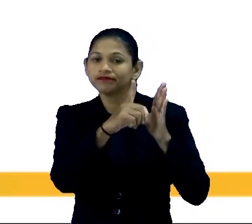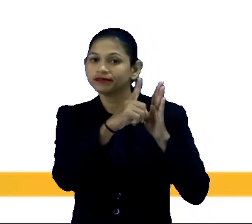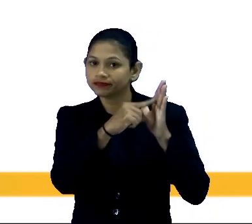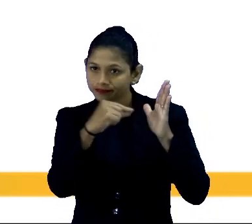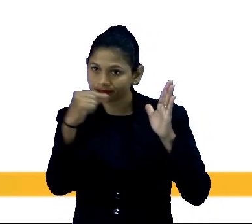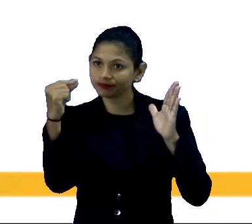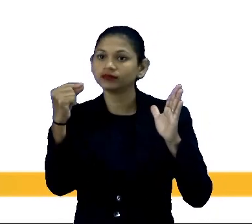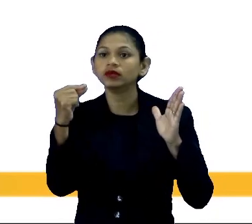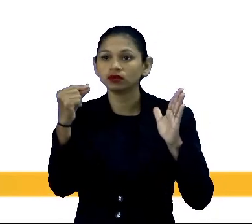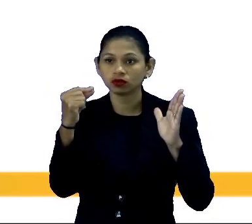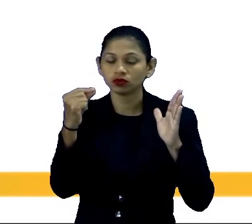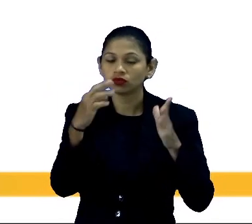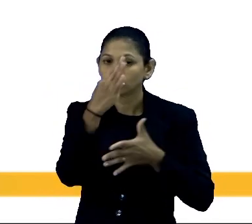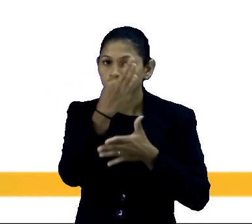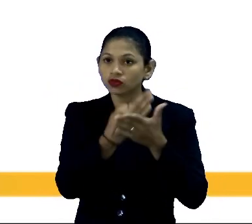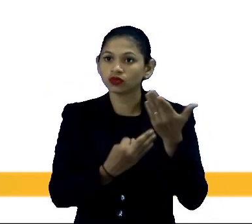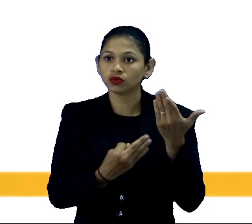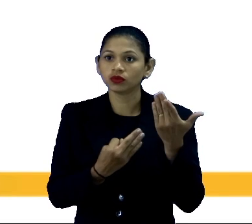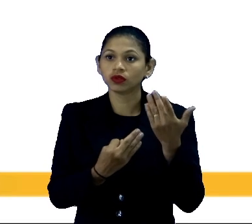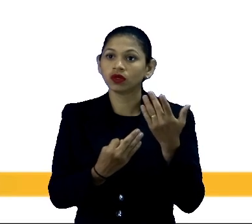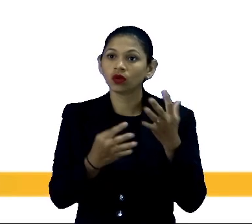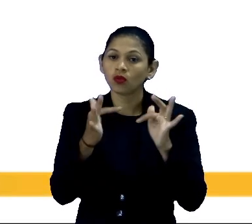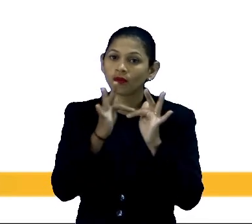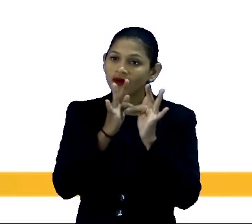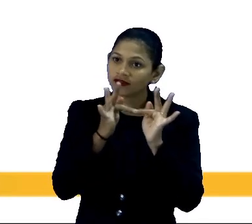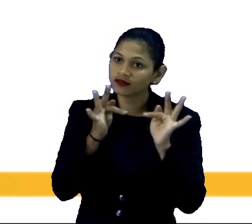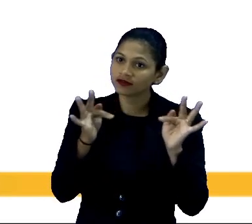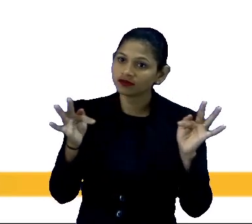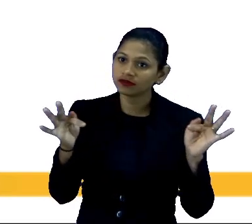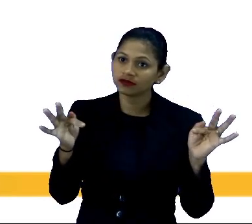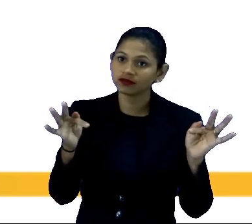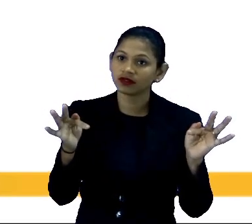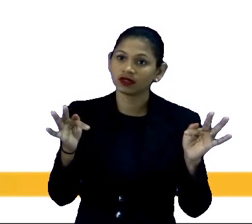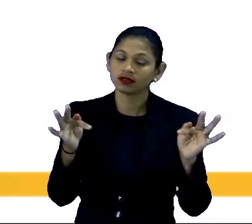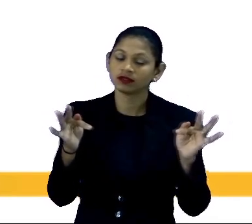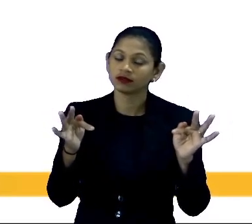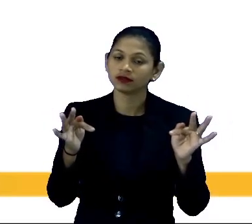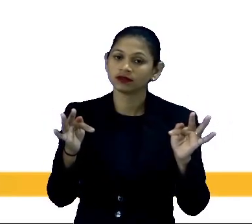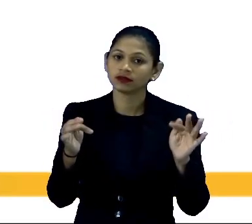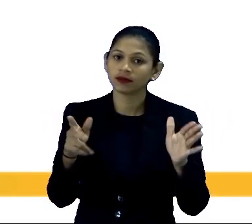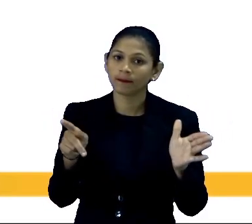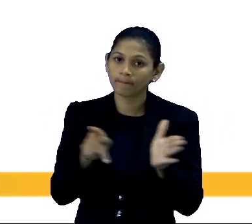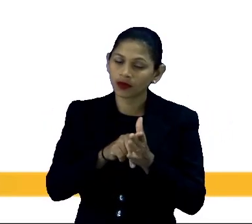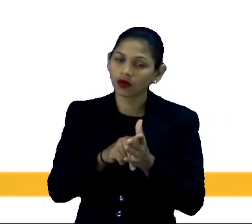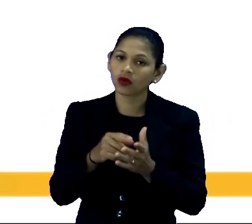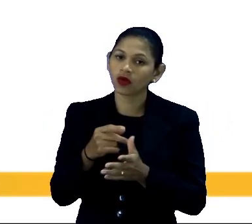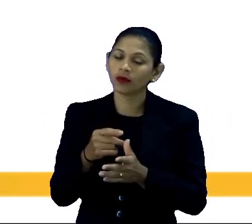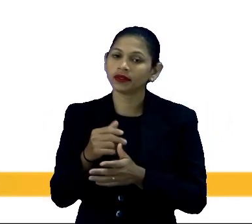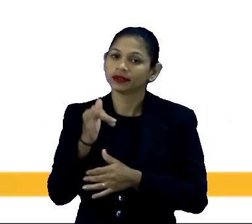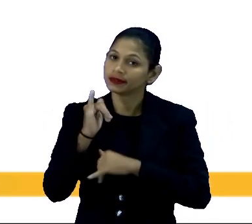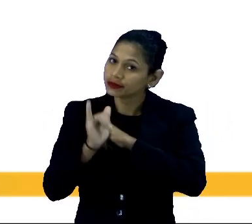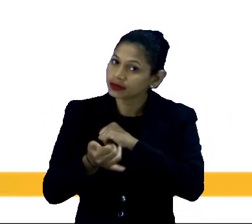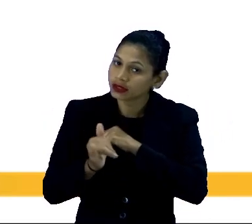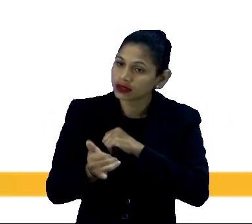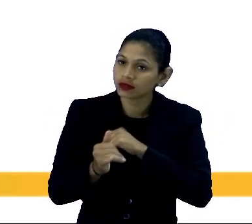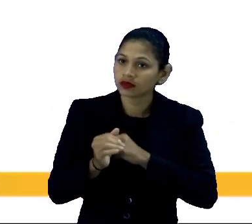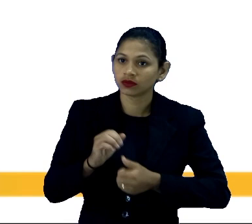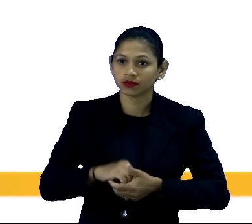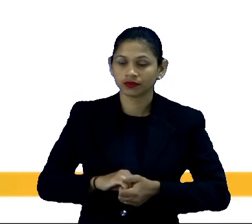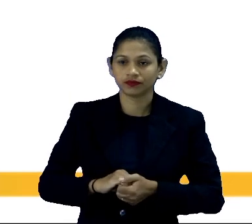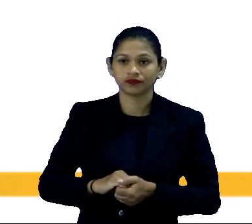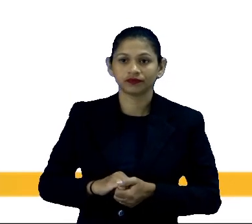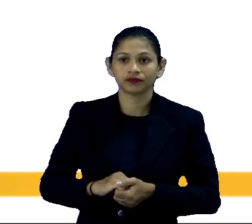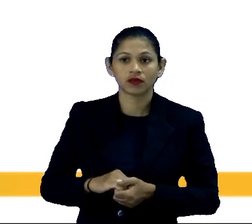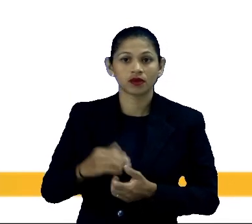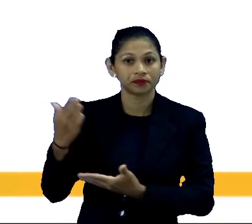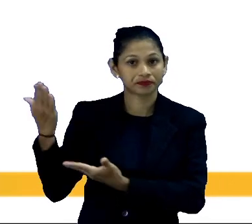é uma característica que nós vimos nos textos narrativos, lembra? Tem várias frases, mas olha só o exemplo aí. Aí